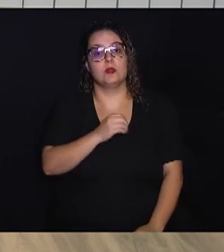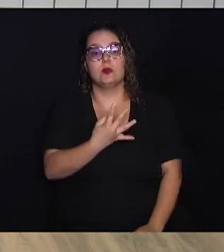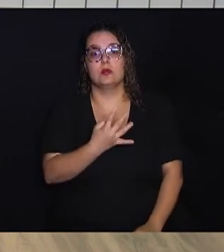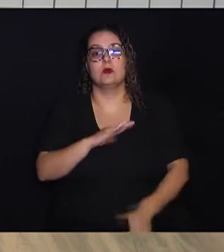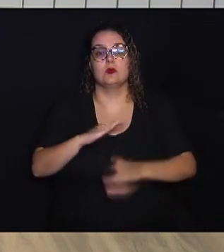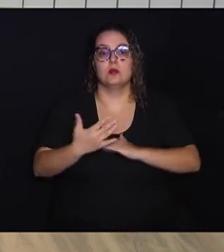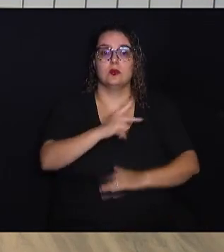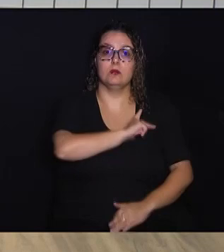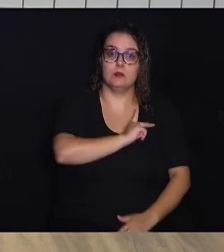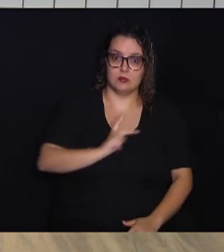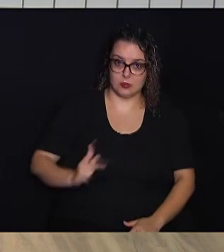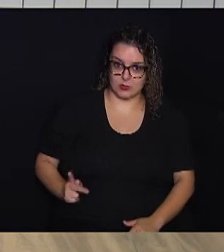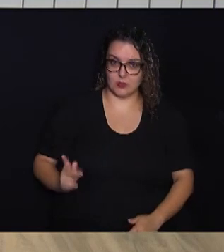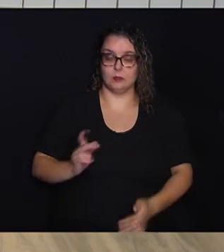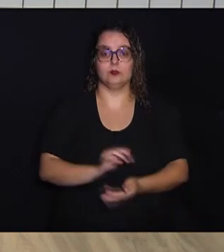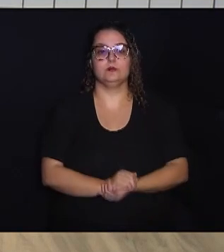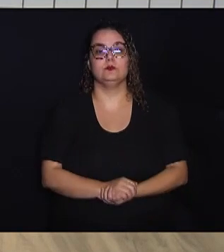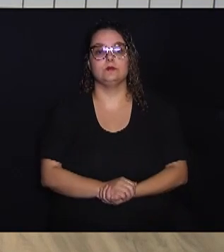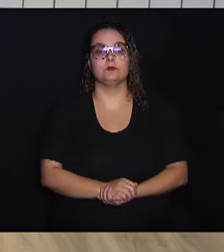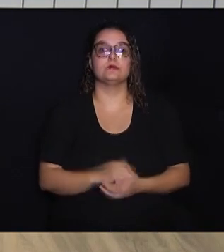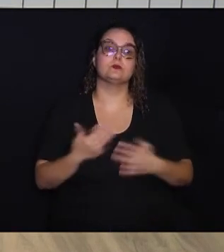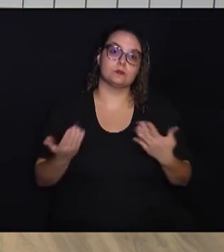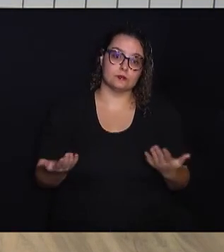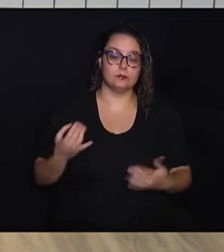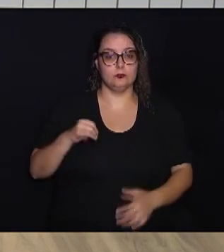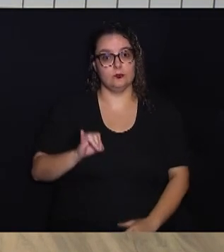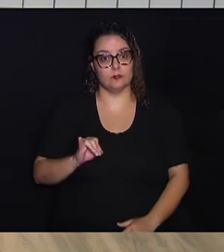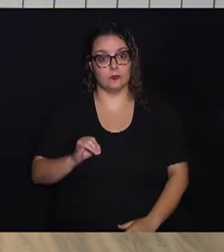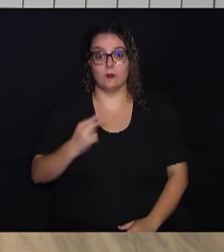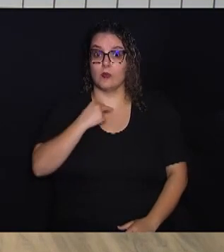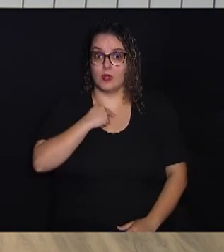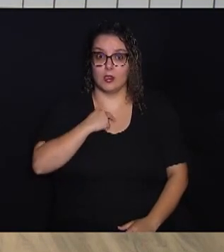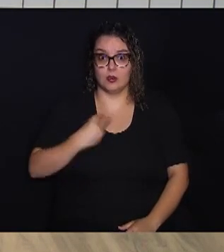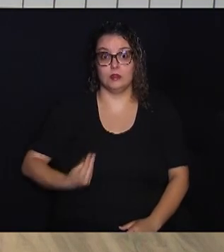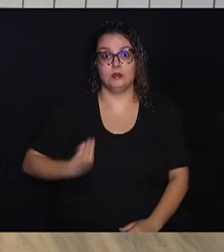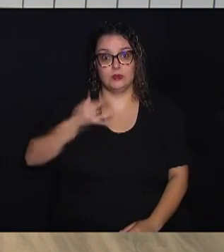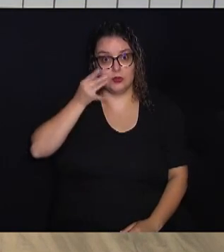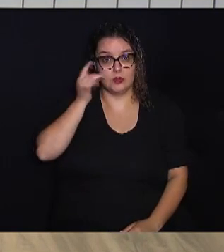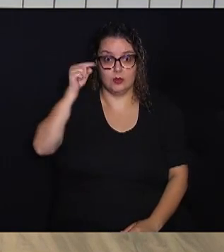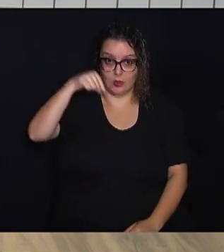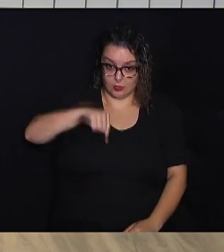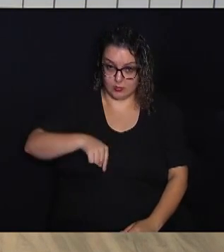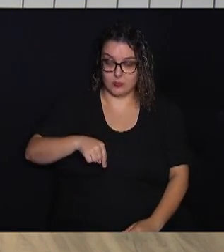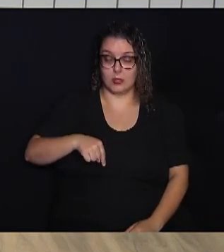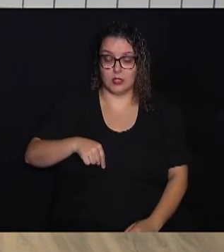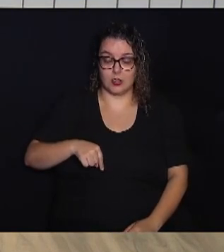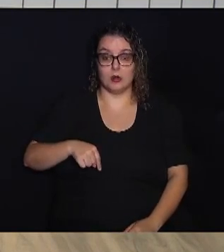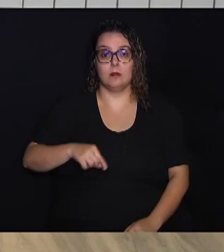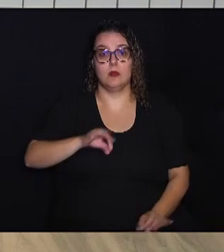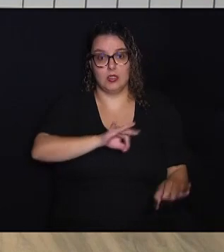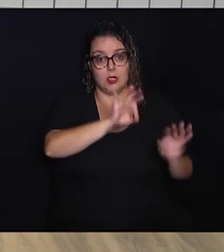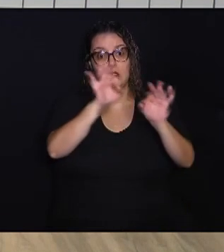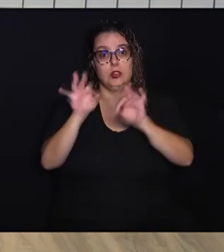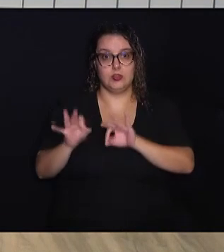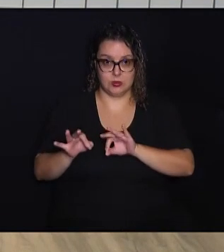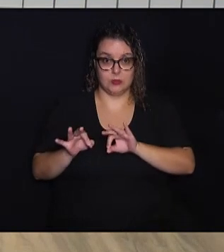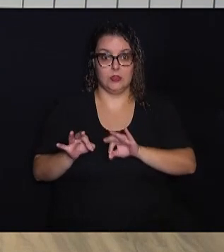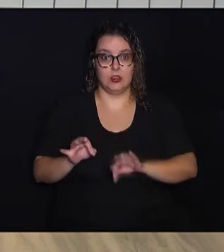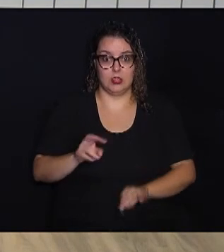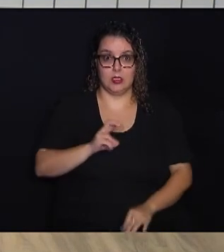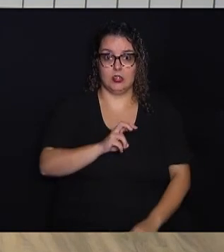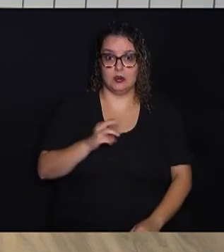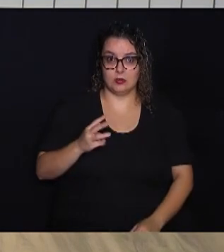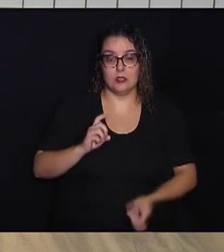bairro Ponte Preta. E caso você não possa hoje vir pessoalmente para acompanhar a